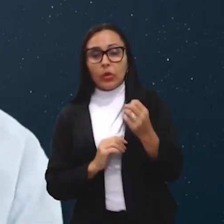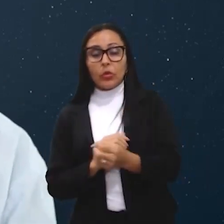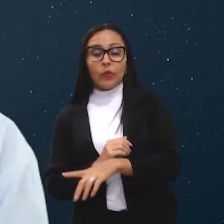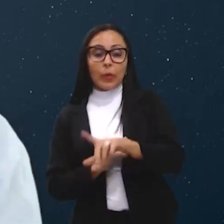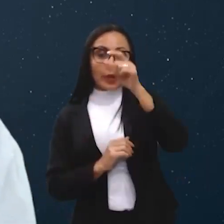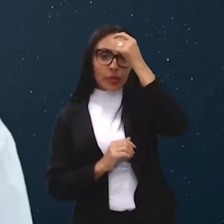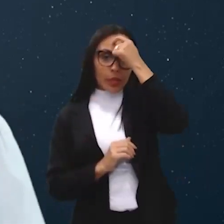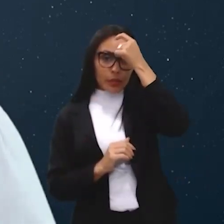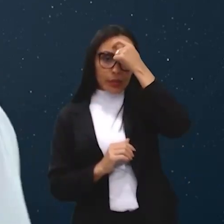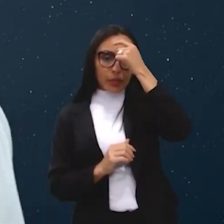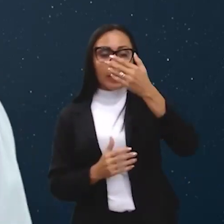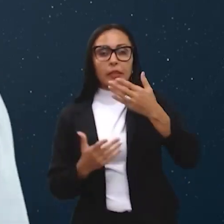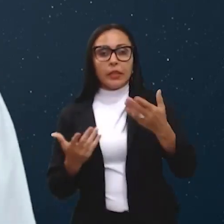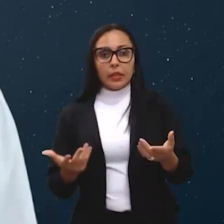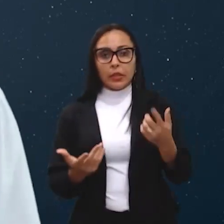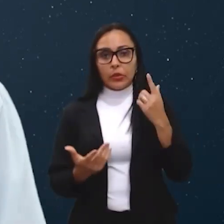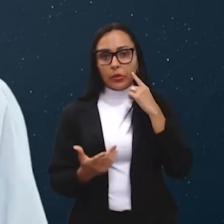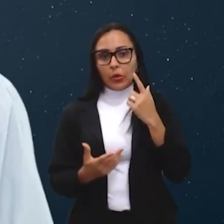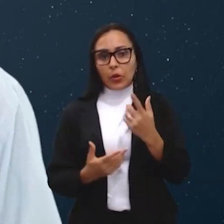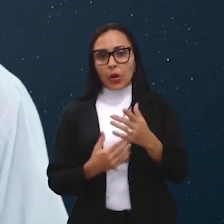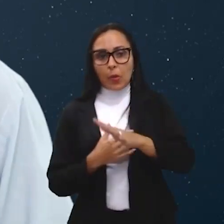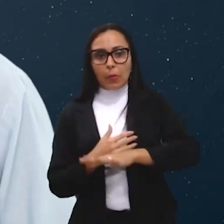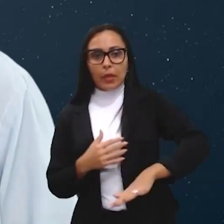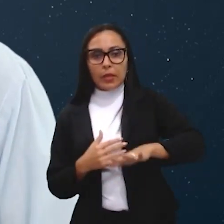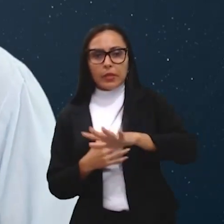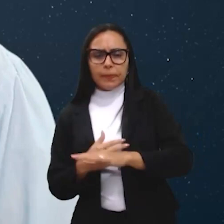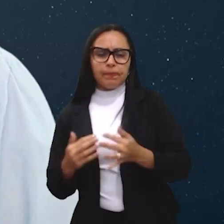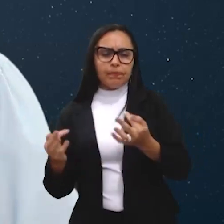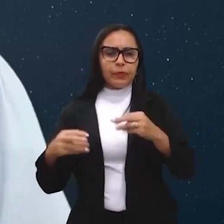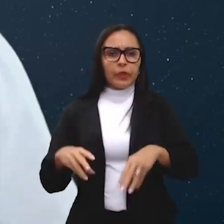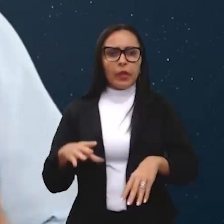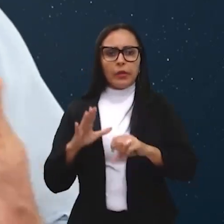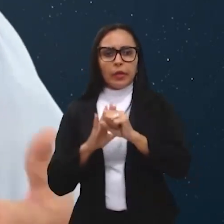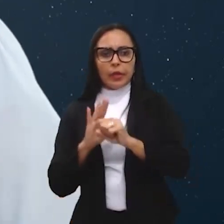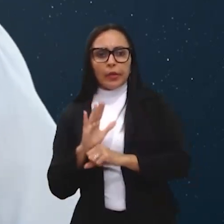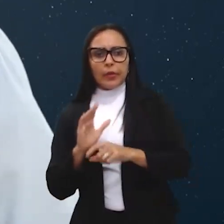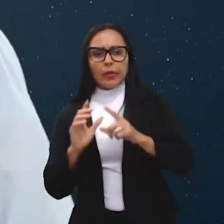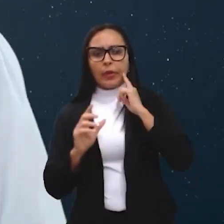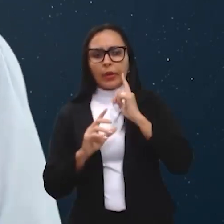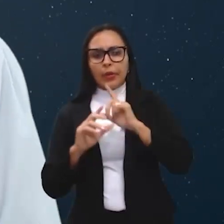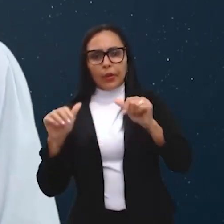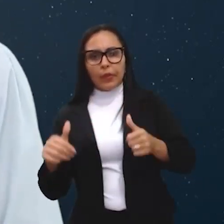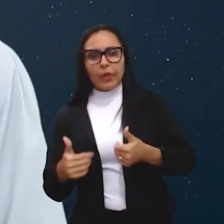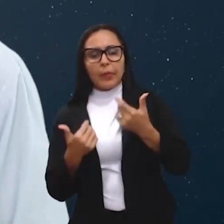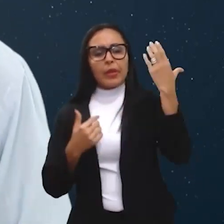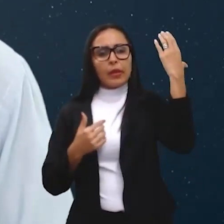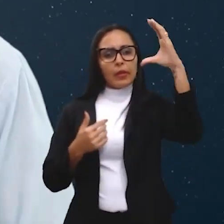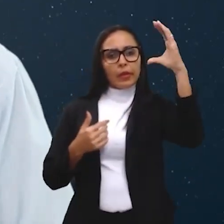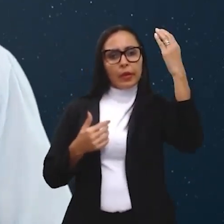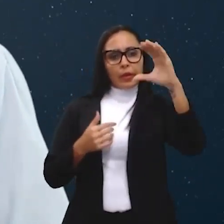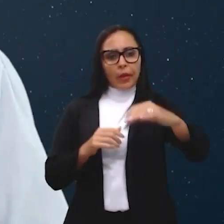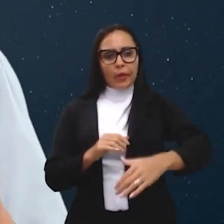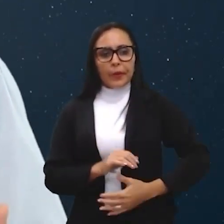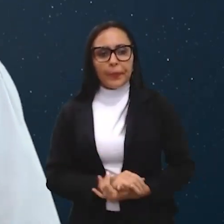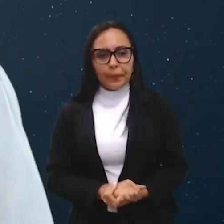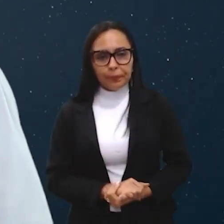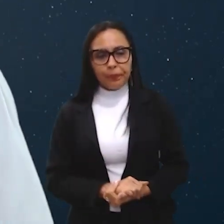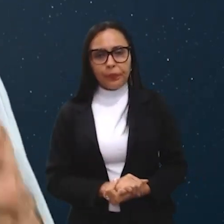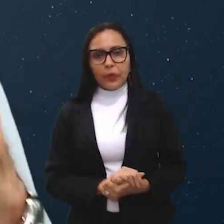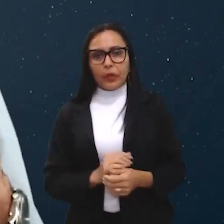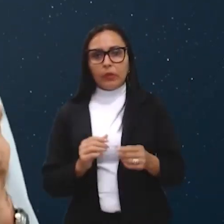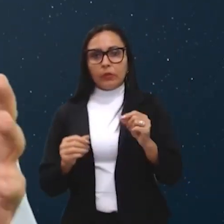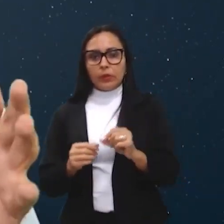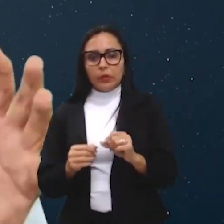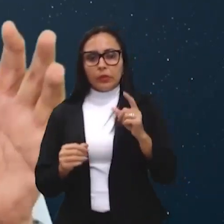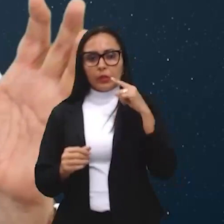mentalidade antirromântica para esse final de século e um levantamento da ciência, né? Então isso fez com que a